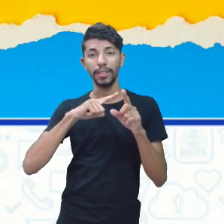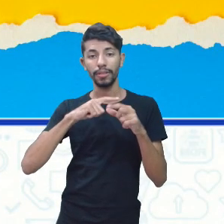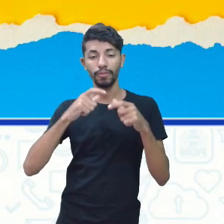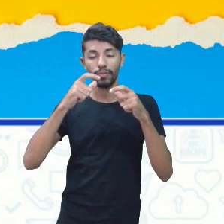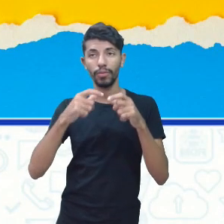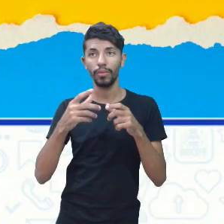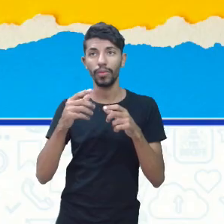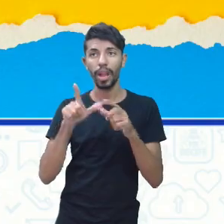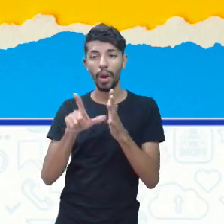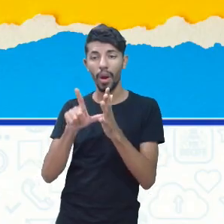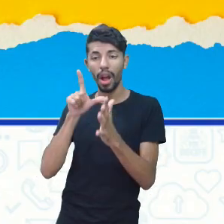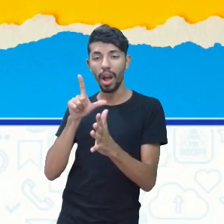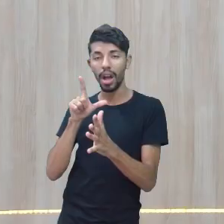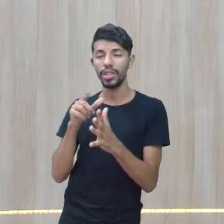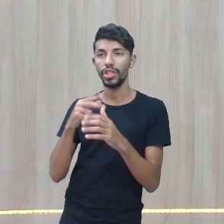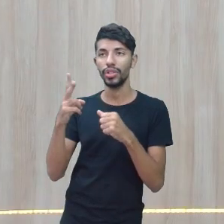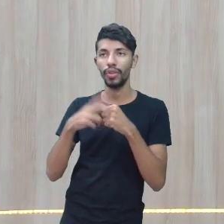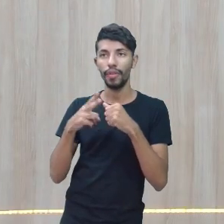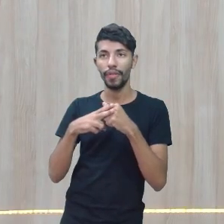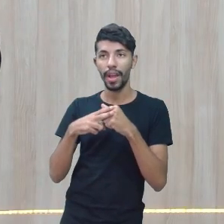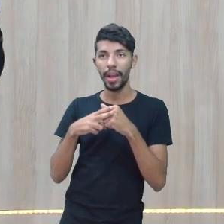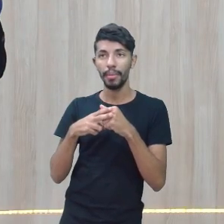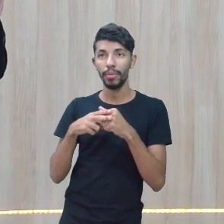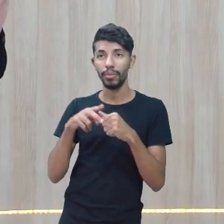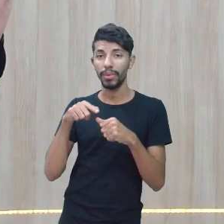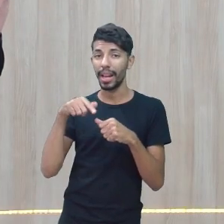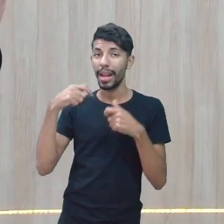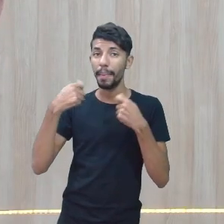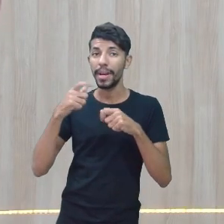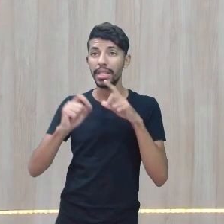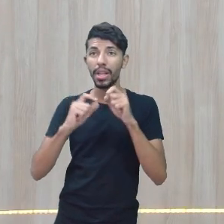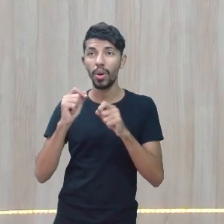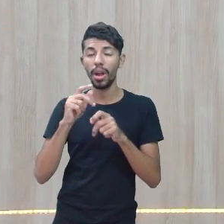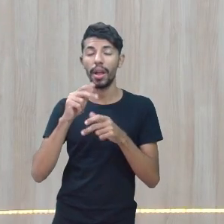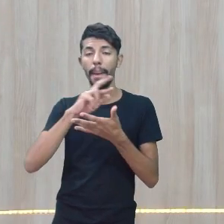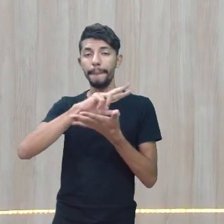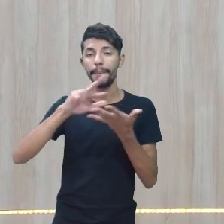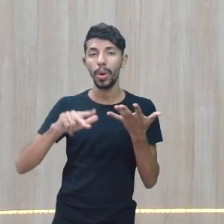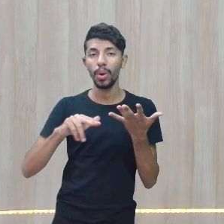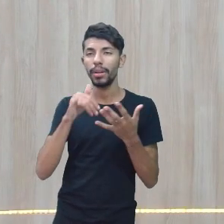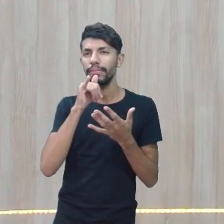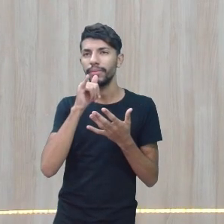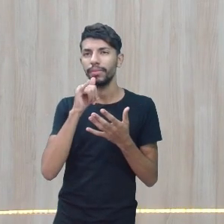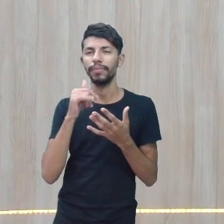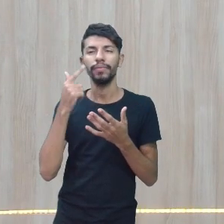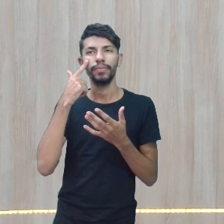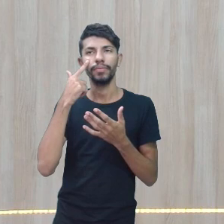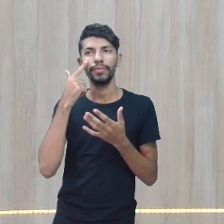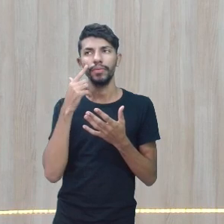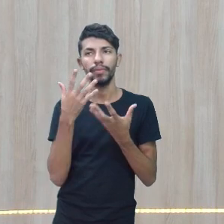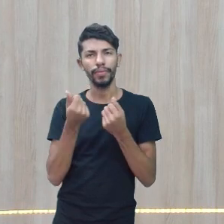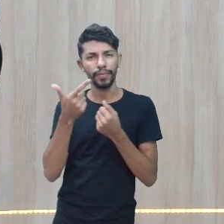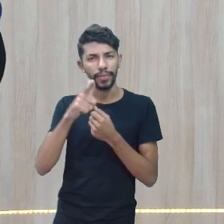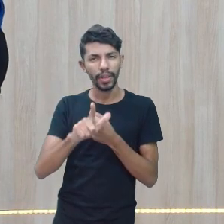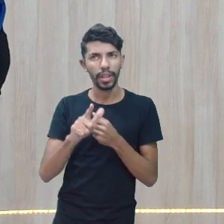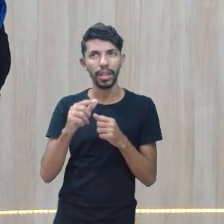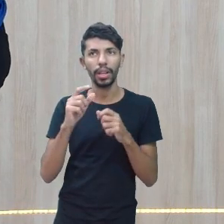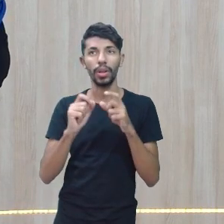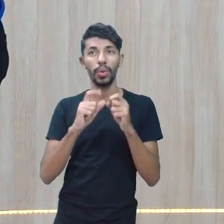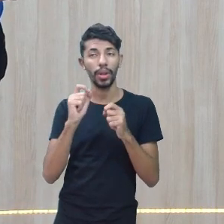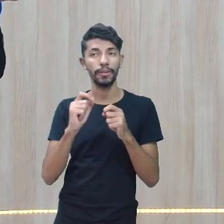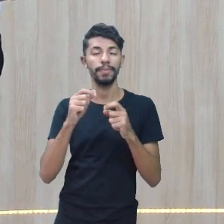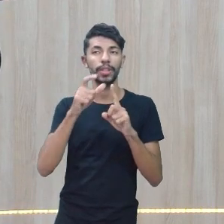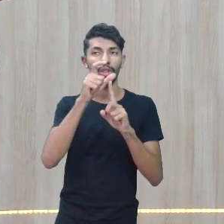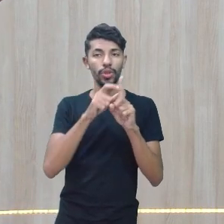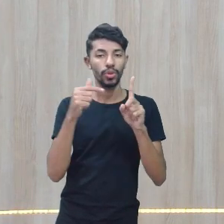ficará no plural. Vamos repetir? Então, a concordância do verbo com o sujeito composto